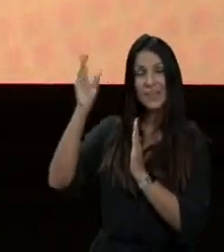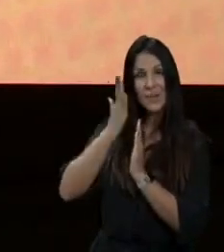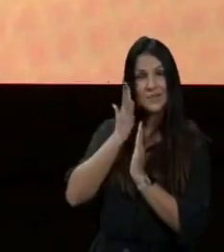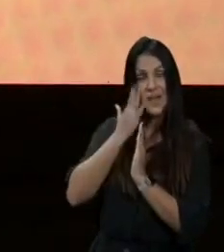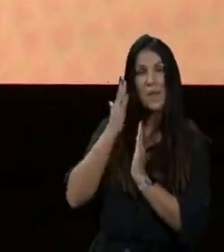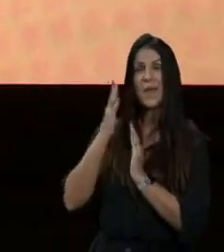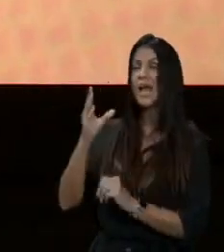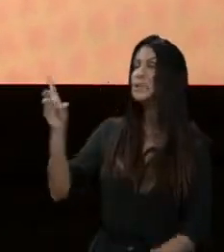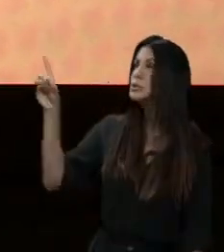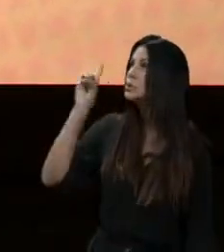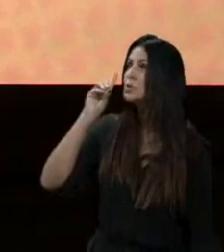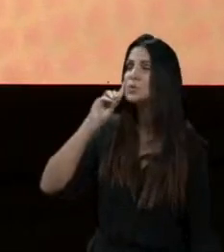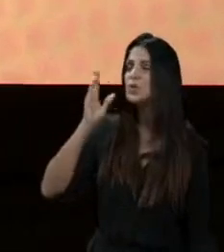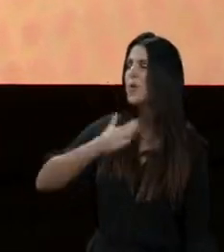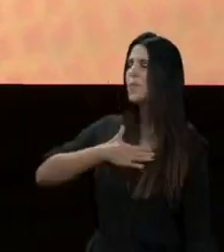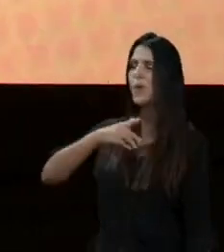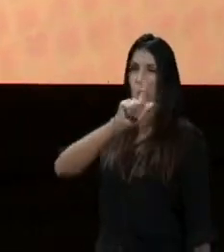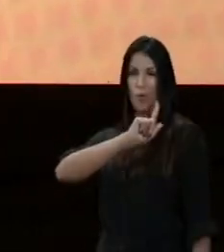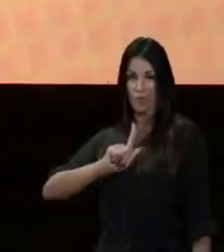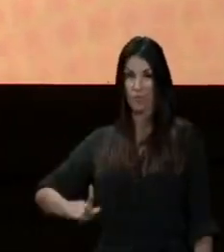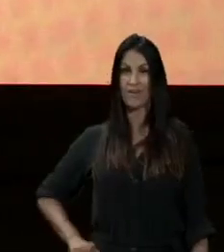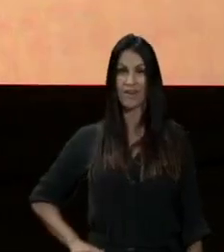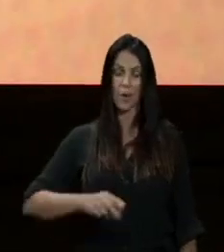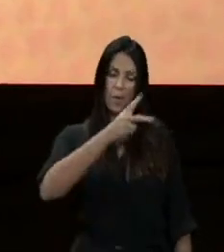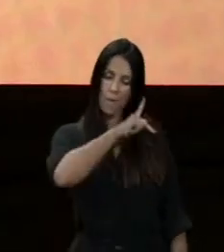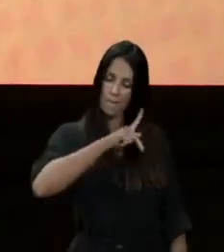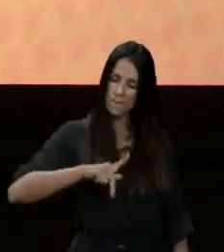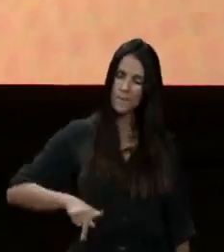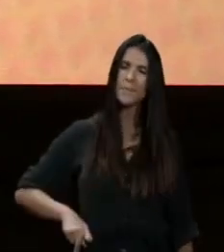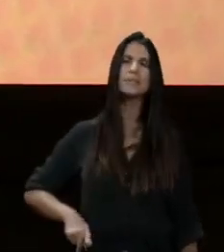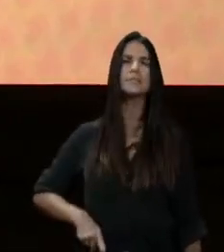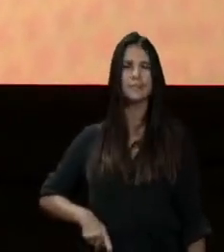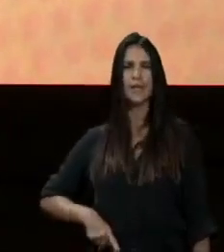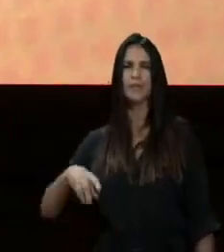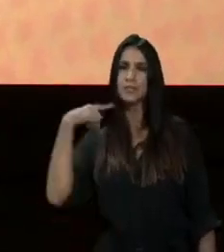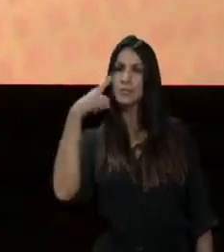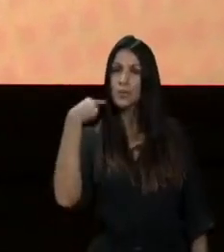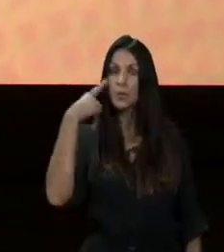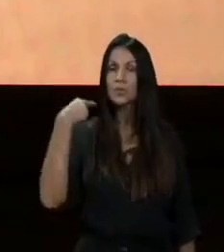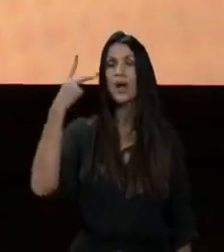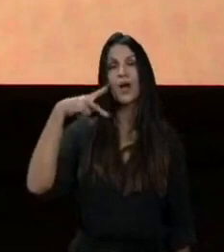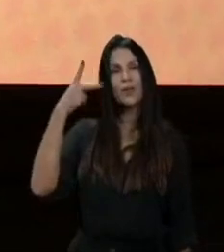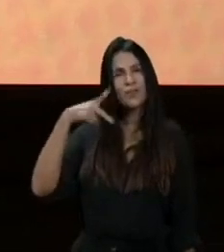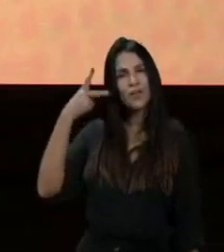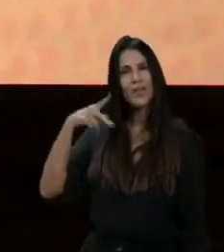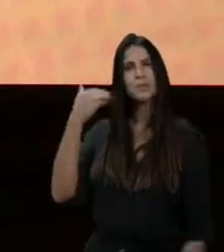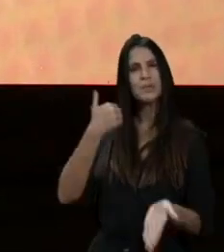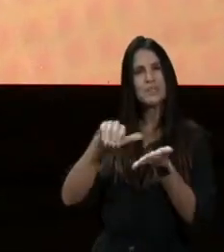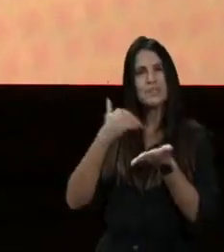o que todo dia o meu Governador o meu presidente na cama os meus deputados os